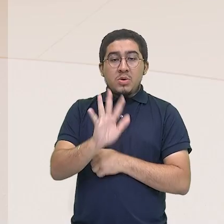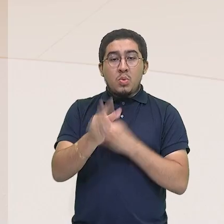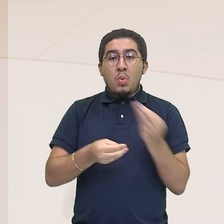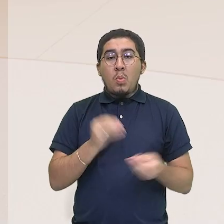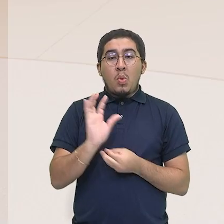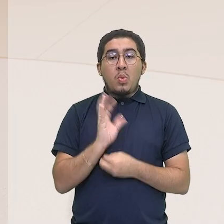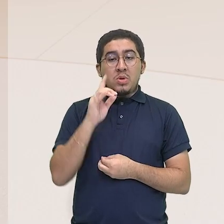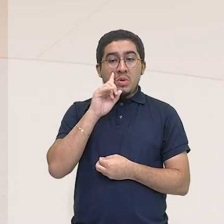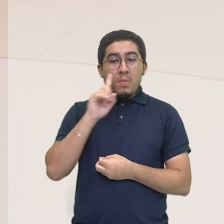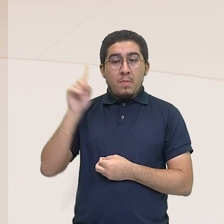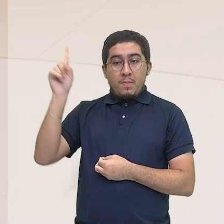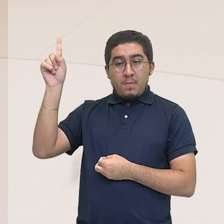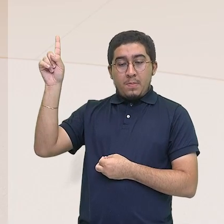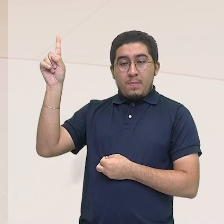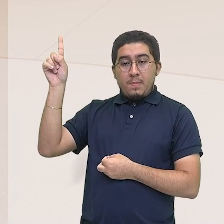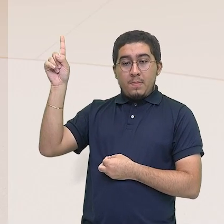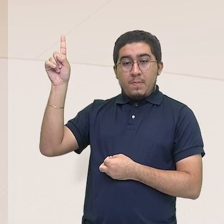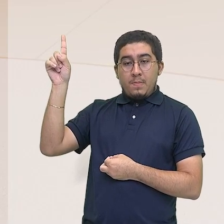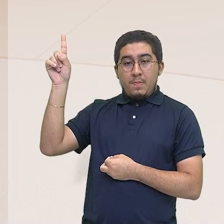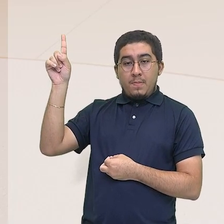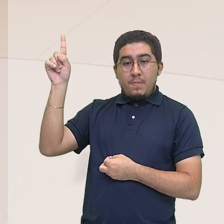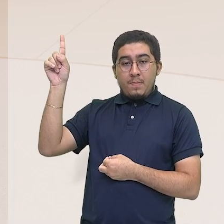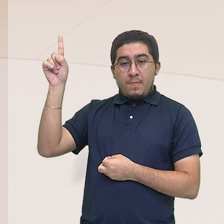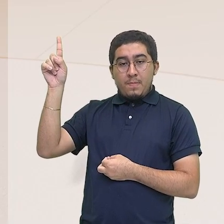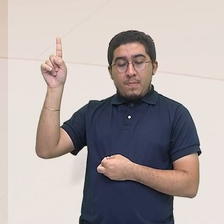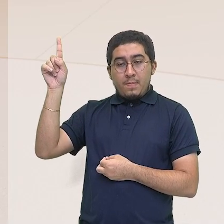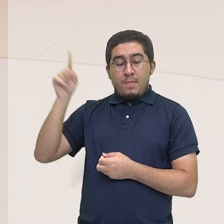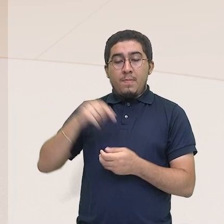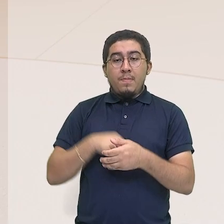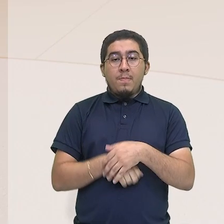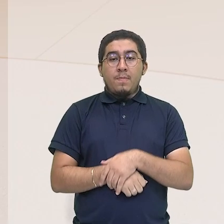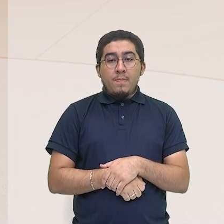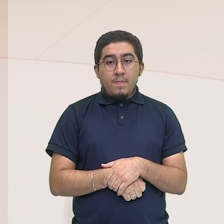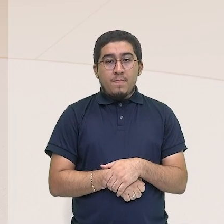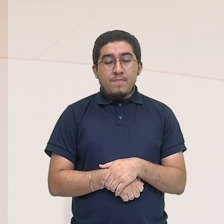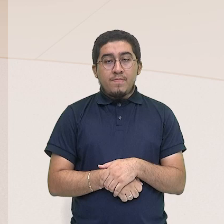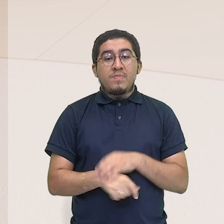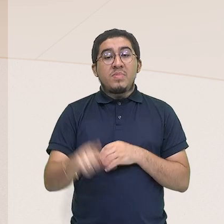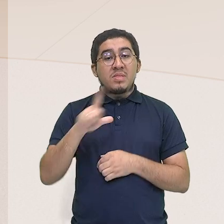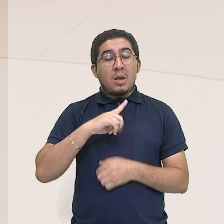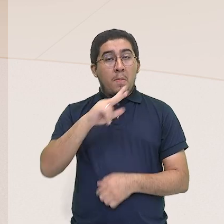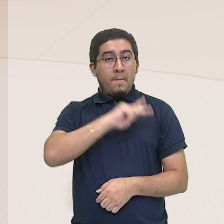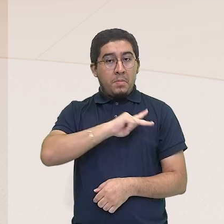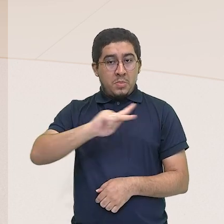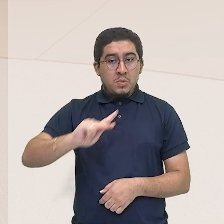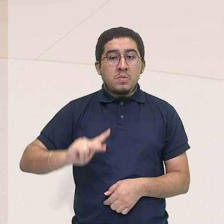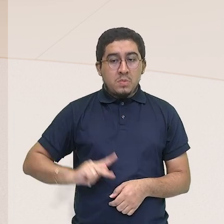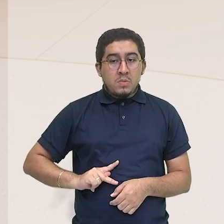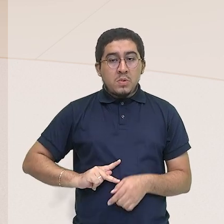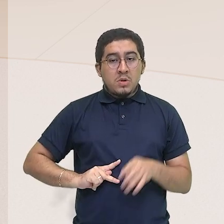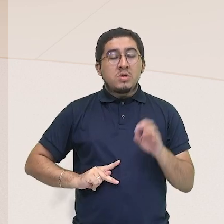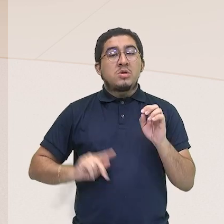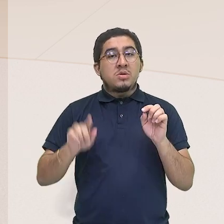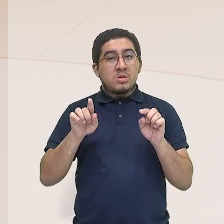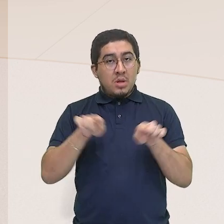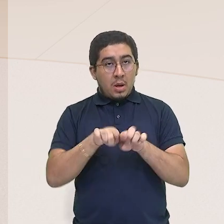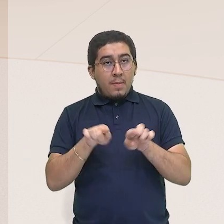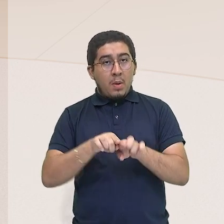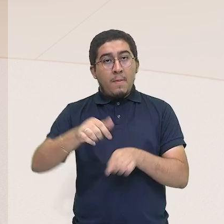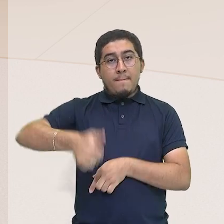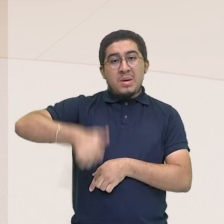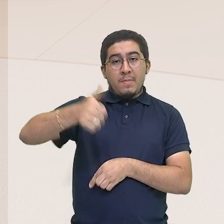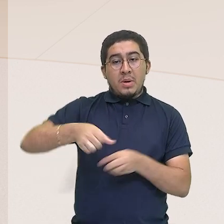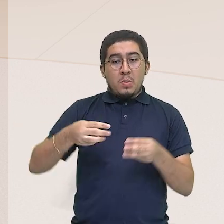dá essa questão desse sistema semipresidencialista. Tem aqui o presidente, tem o